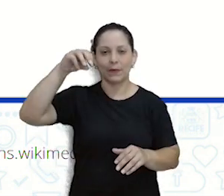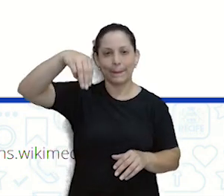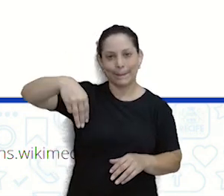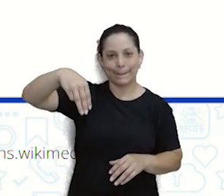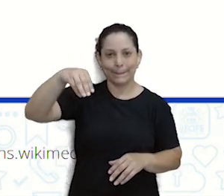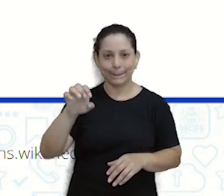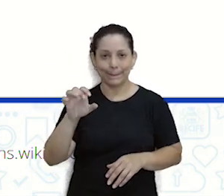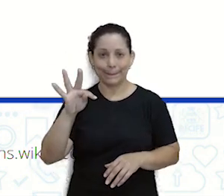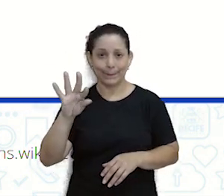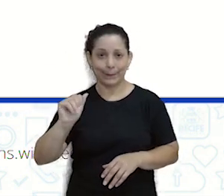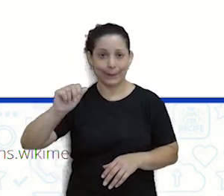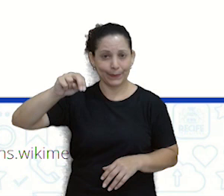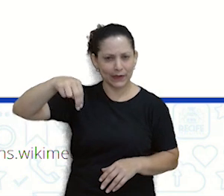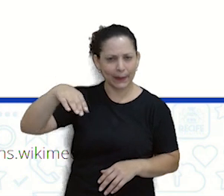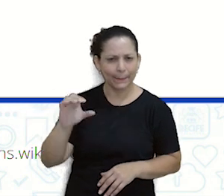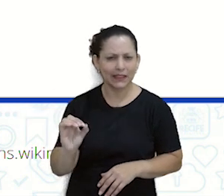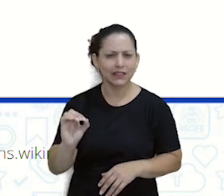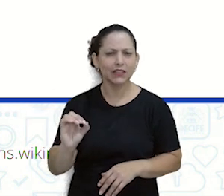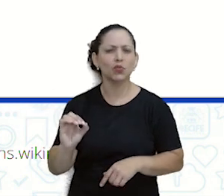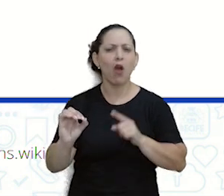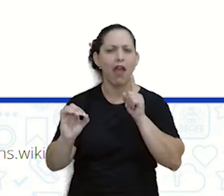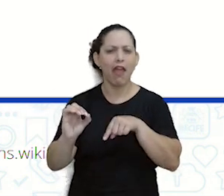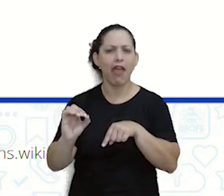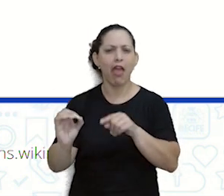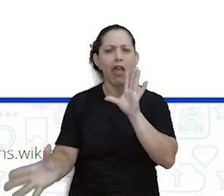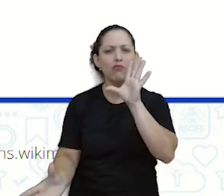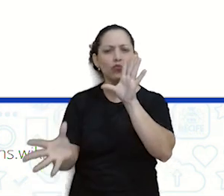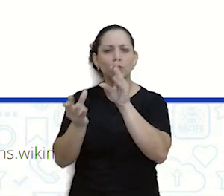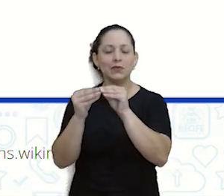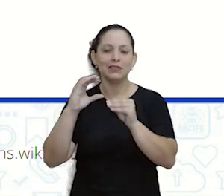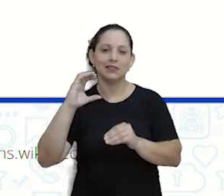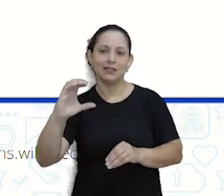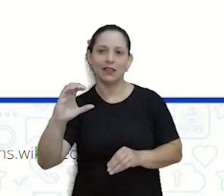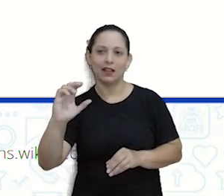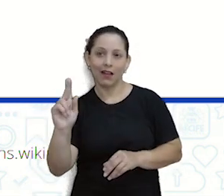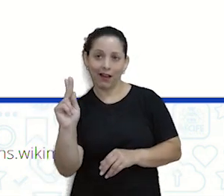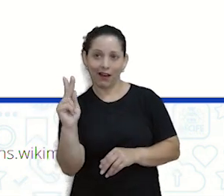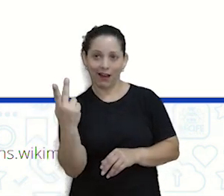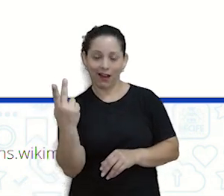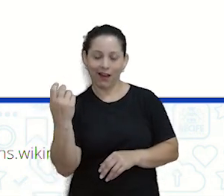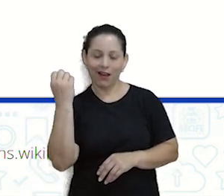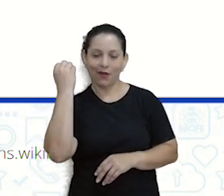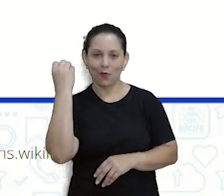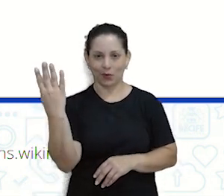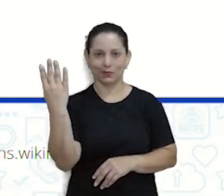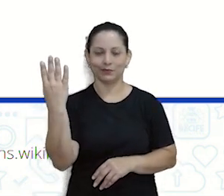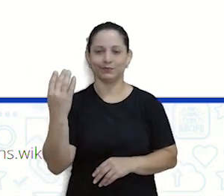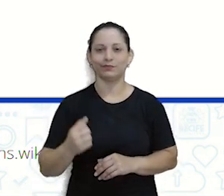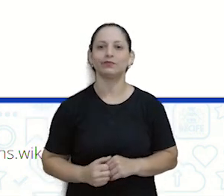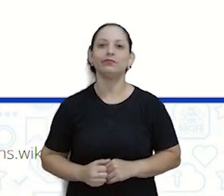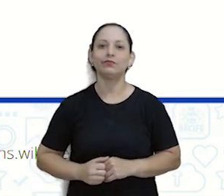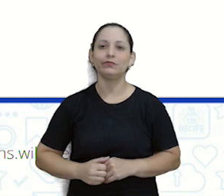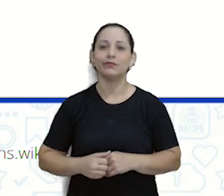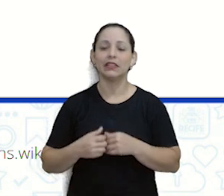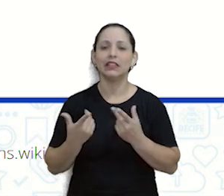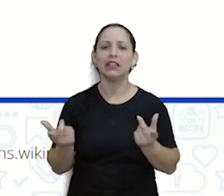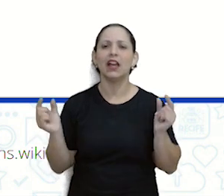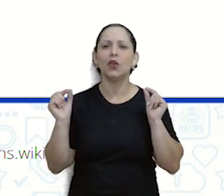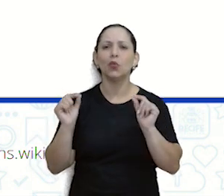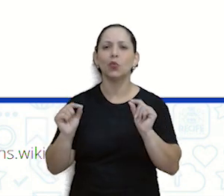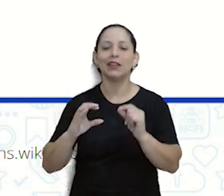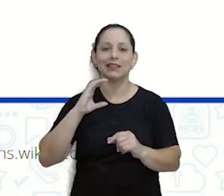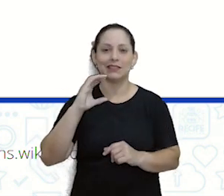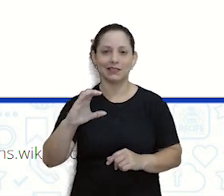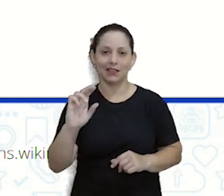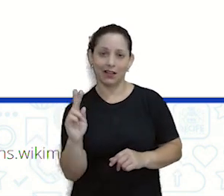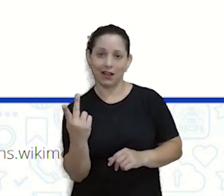CH4. Por que CH4? A gente está vendo o carbono no meio, né, representado pela letra C. O carbono, ele tem lá os